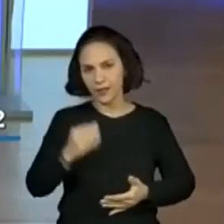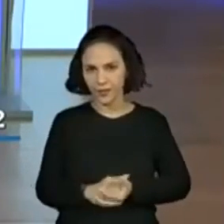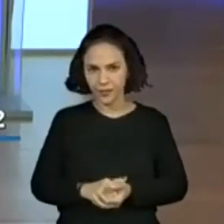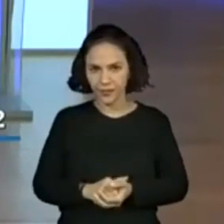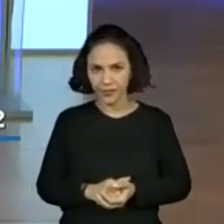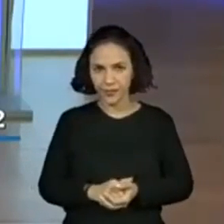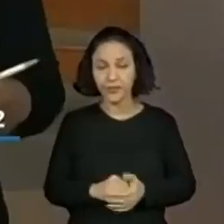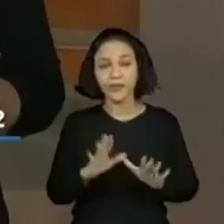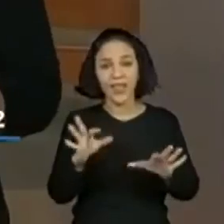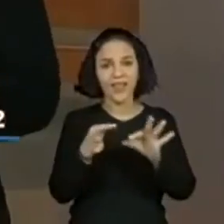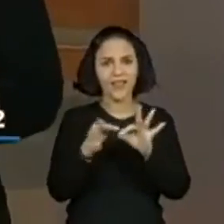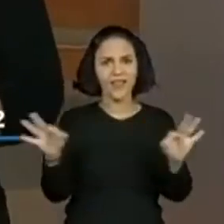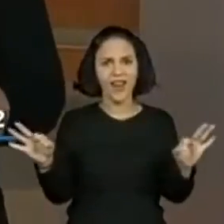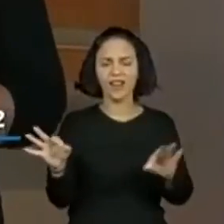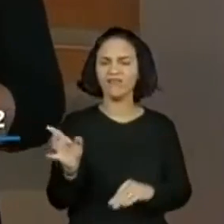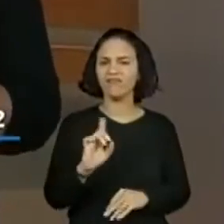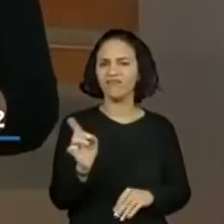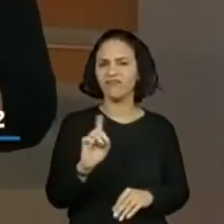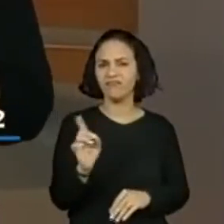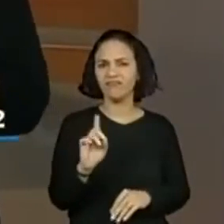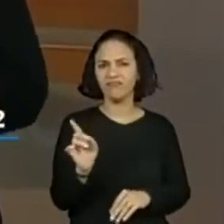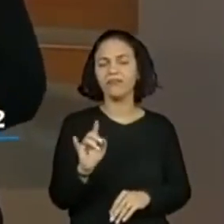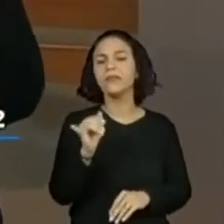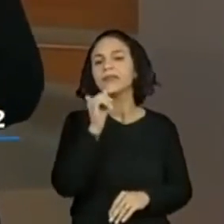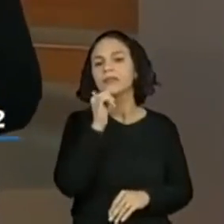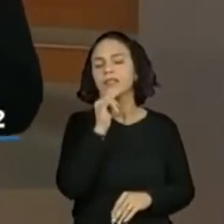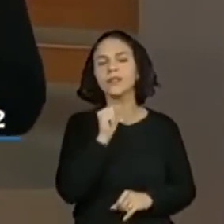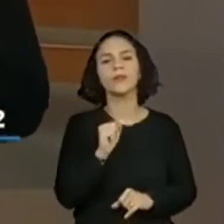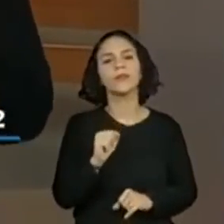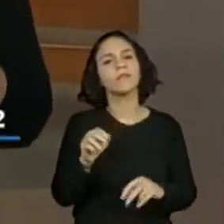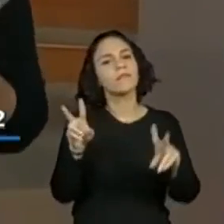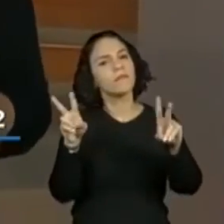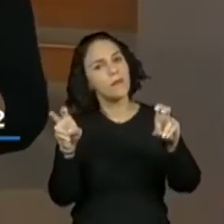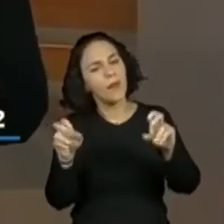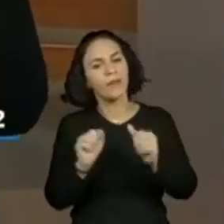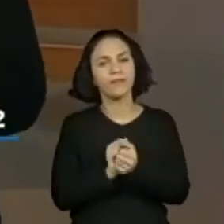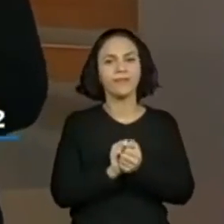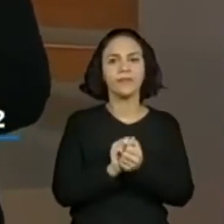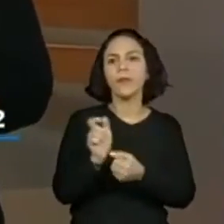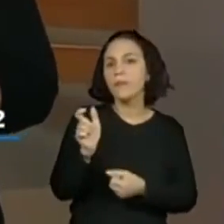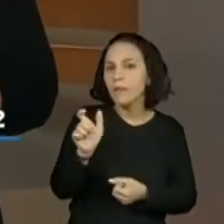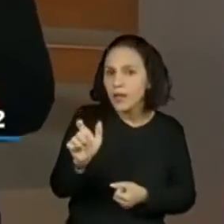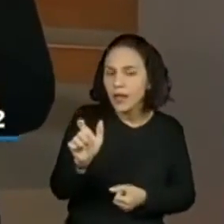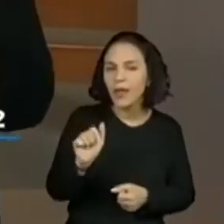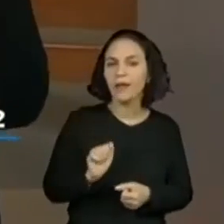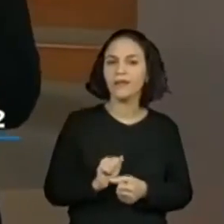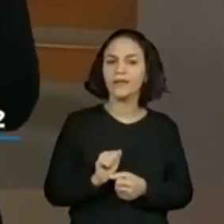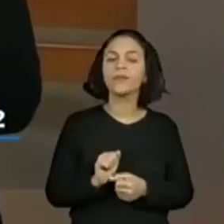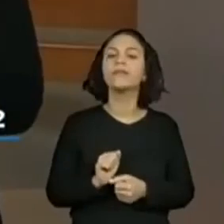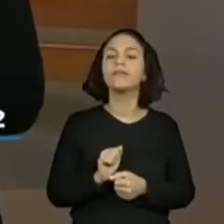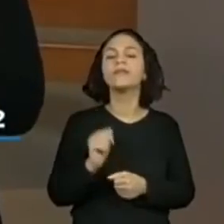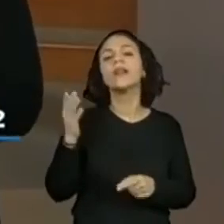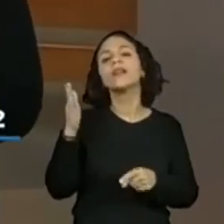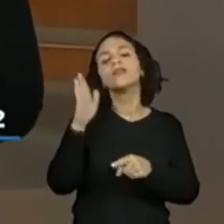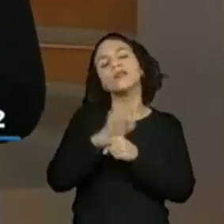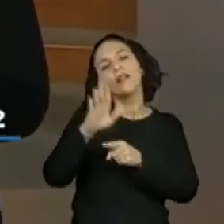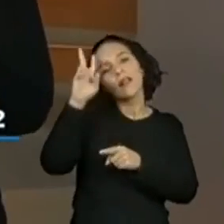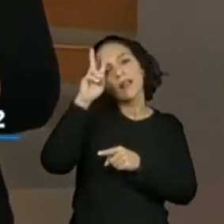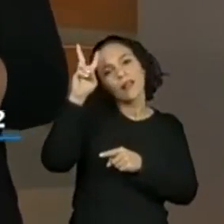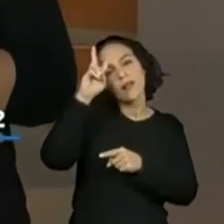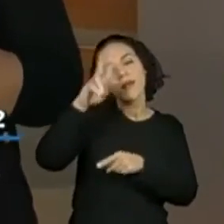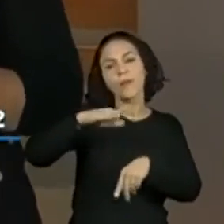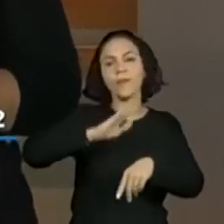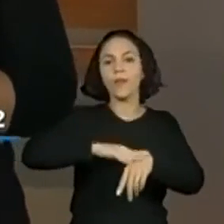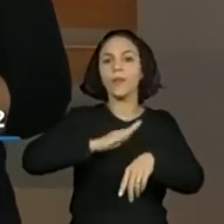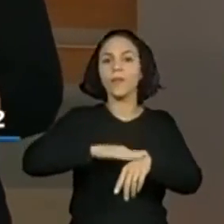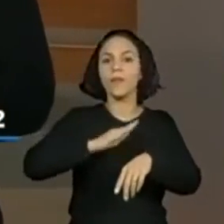ser frases longas, o importante é você colocar lá uma expressão, uma palavra que lembre você daquele momento do